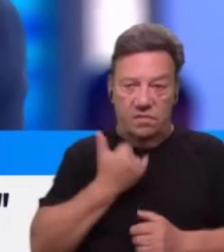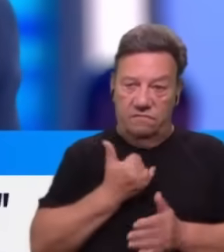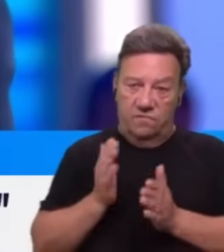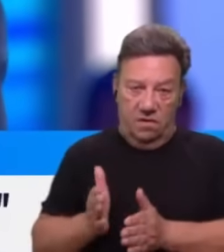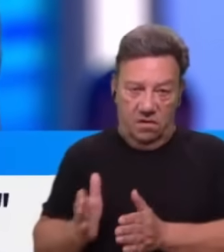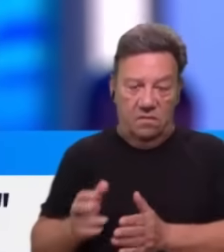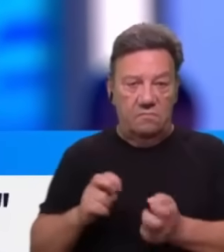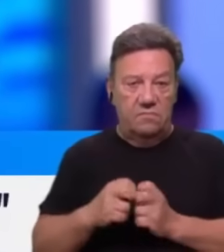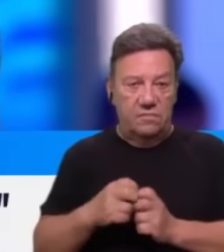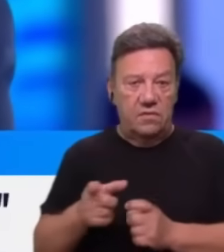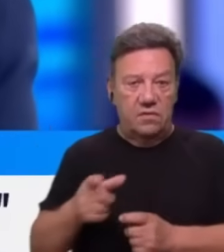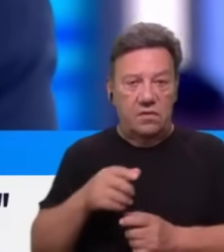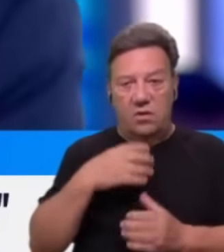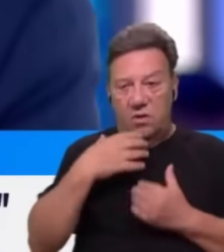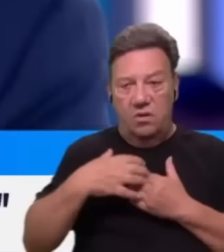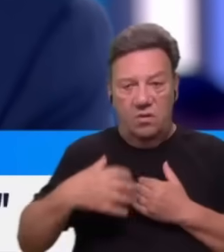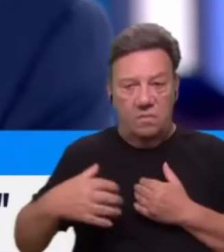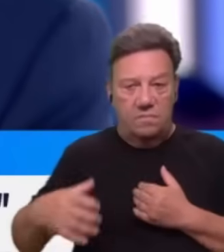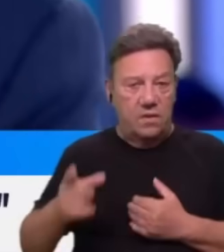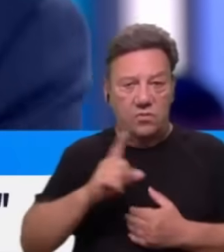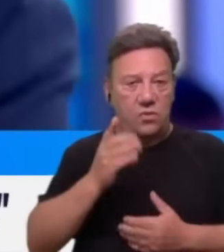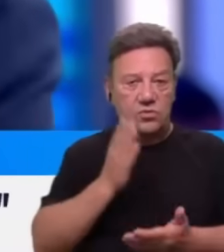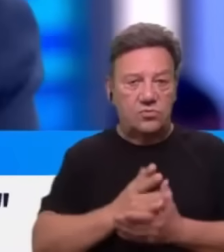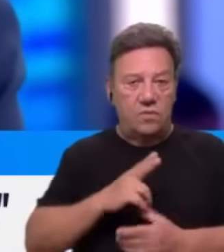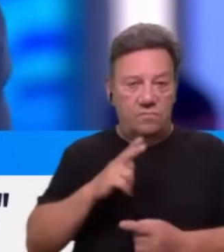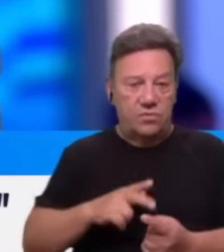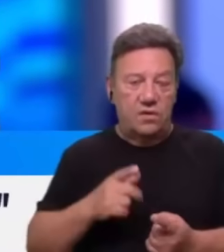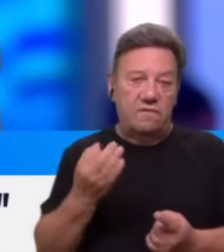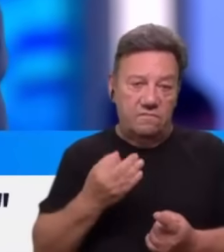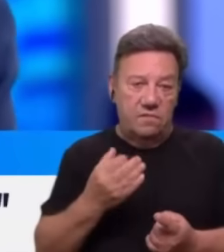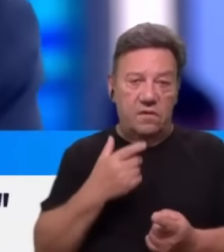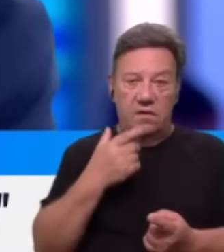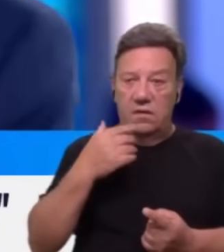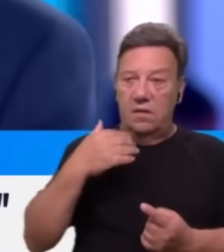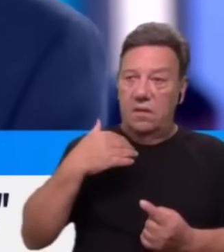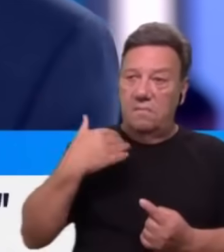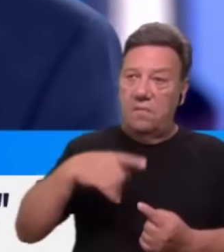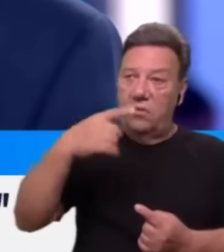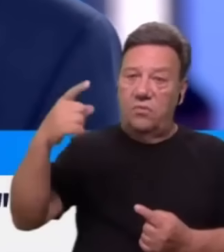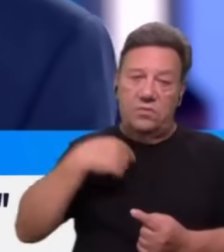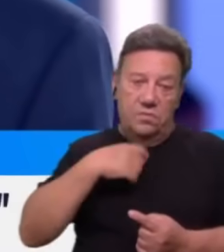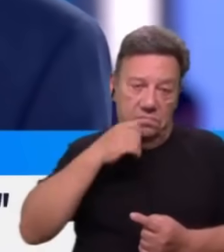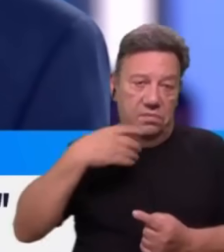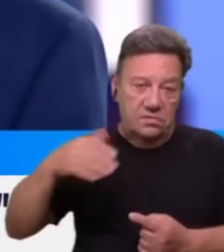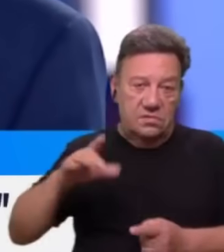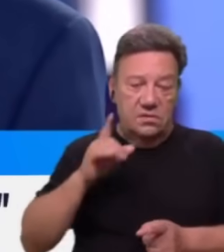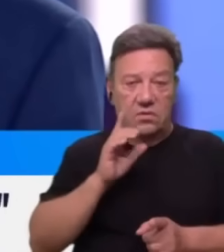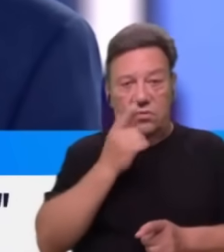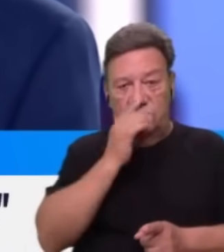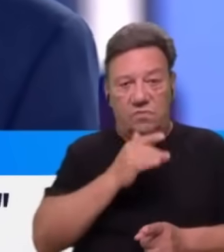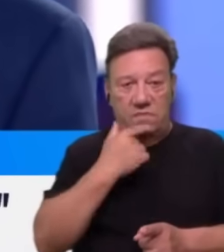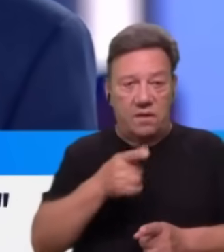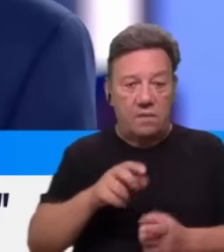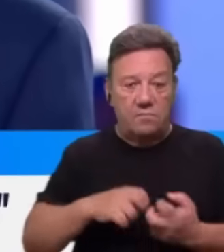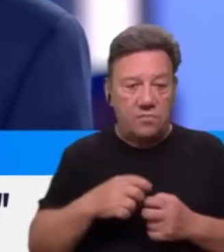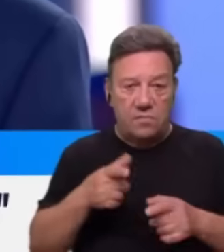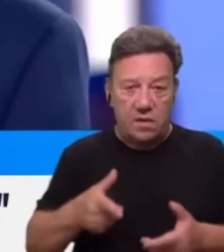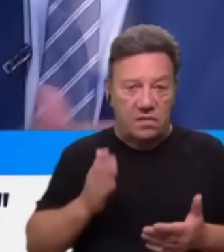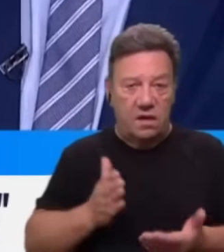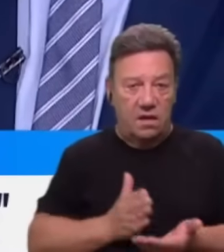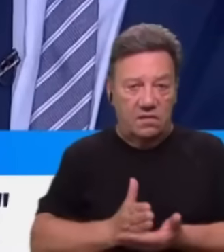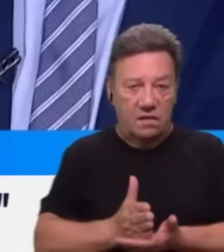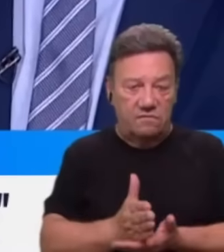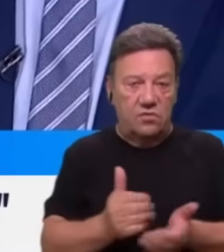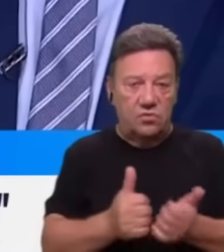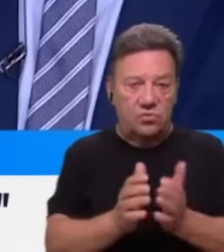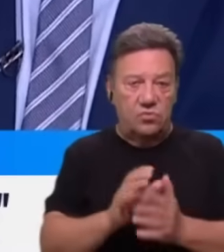é um problema que é complexo é um problema que não é só português embora ou mal dos outros possamos nós bem como se costuma dizer é um problema que neste momento está atravessar